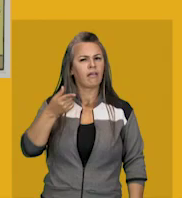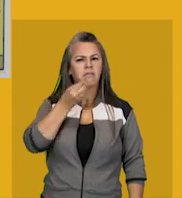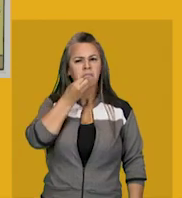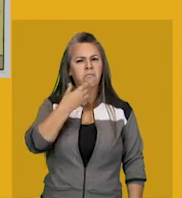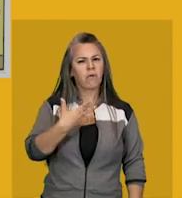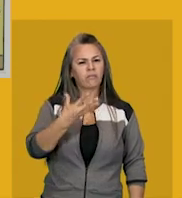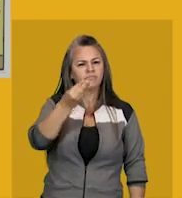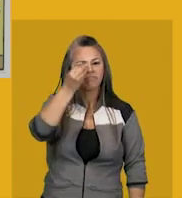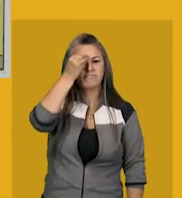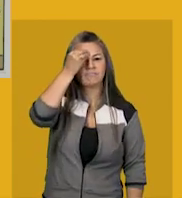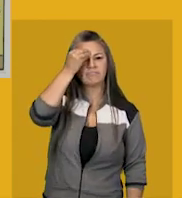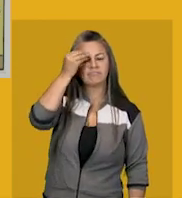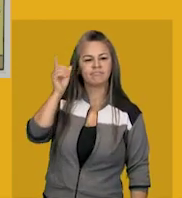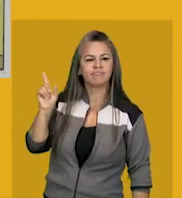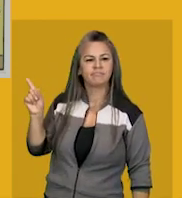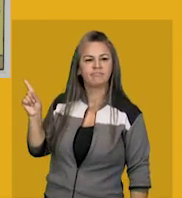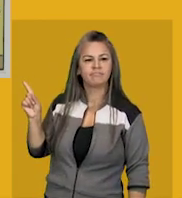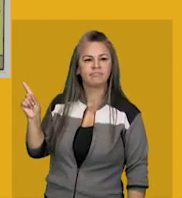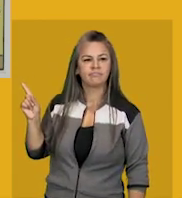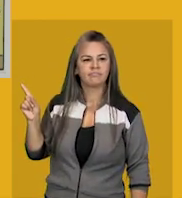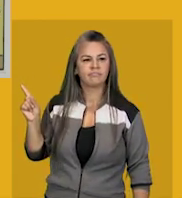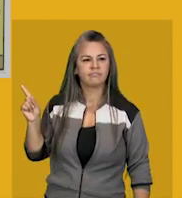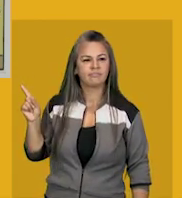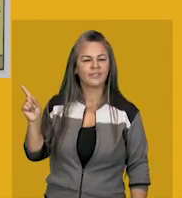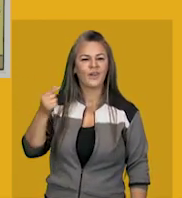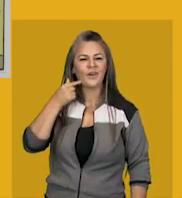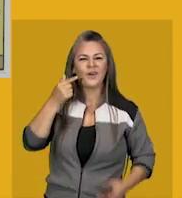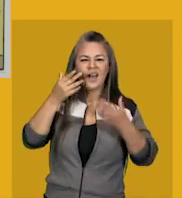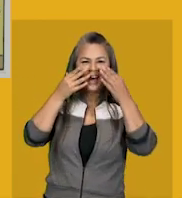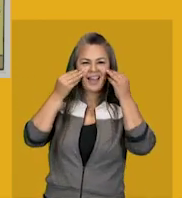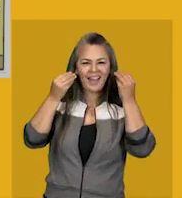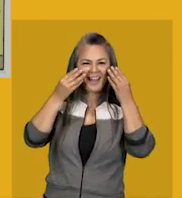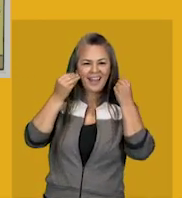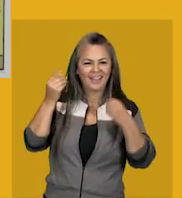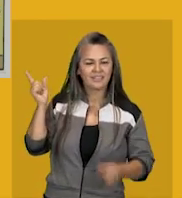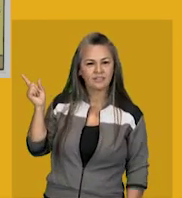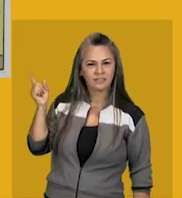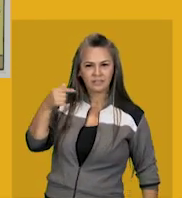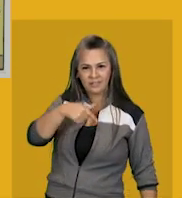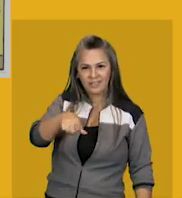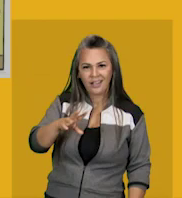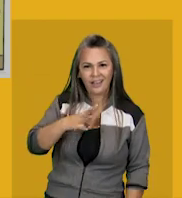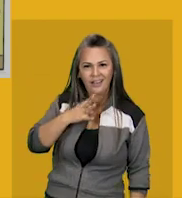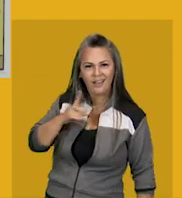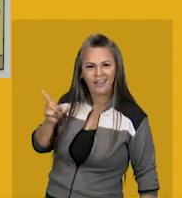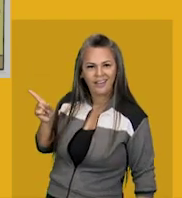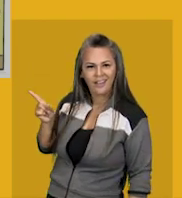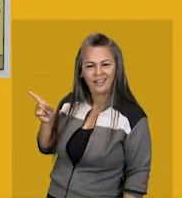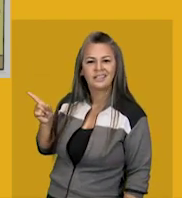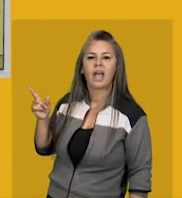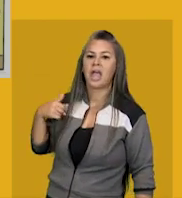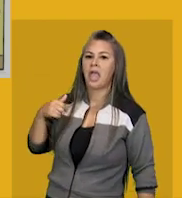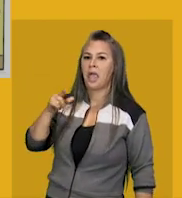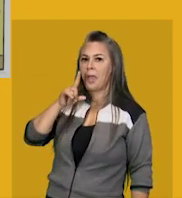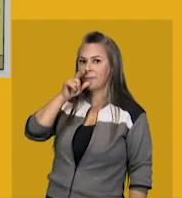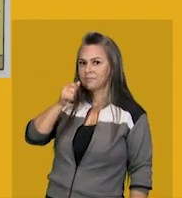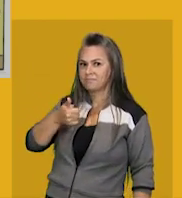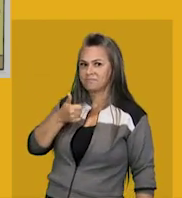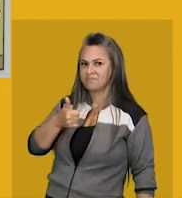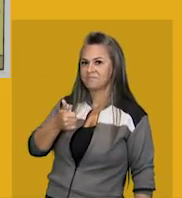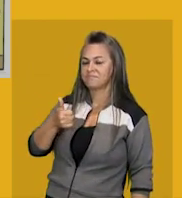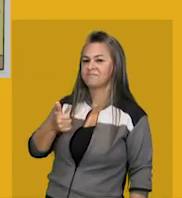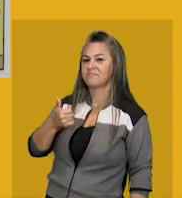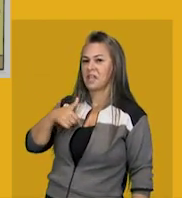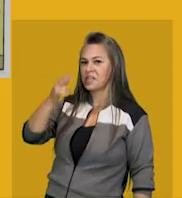todos nós. É o Garfield, né? Todo mundo achei conhece, sabe quem ele é. É o gato esperto, inteligente. E ele